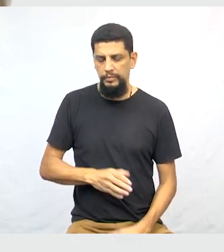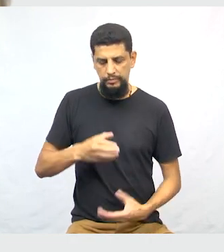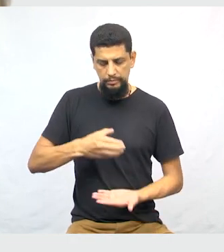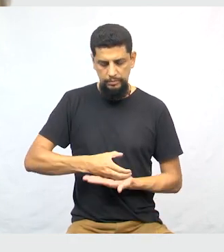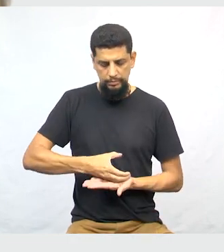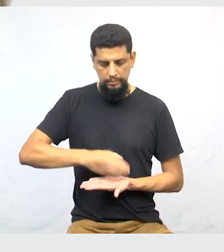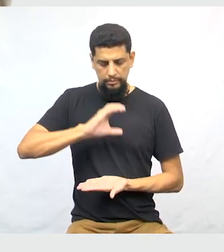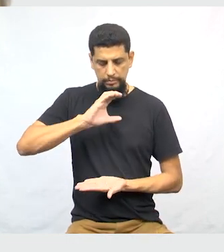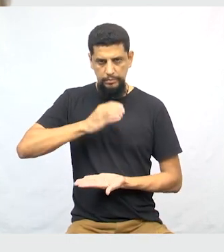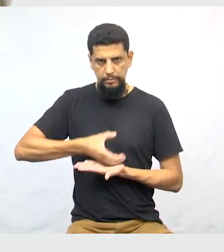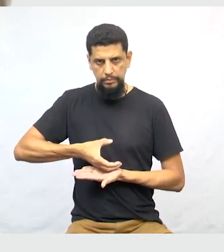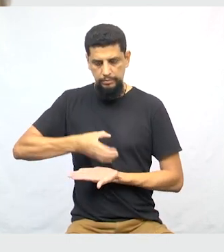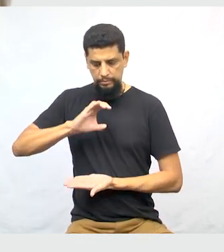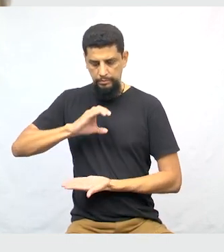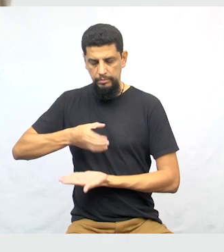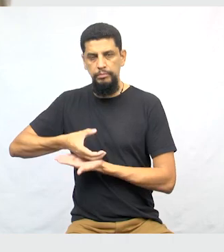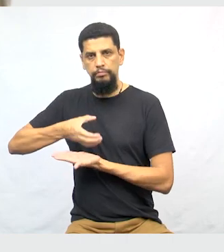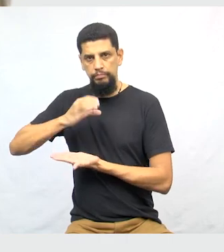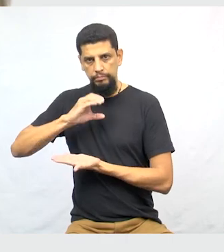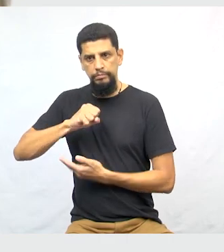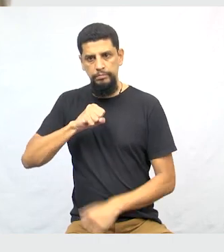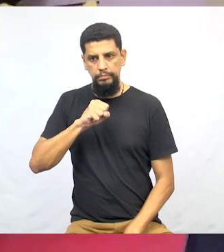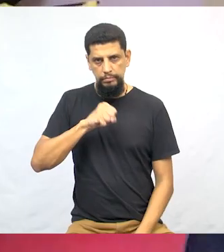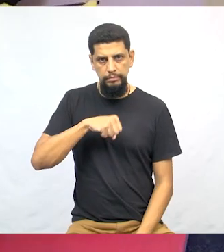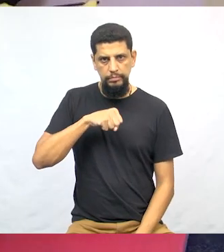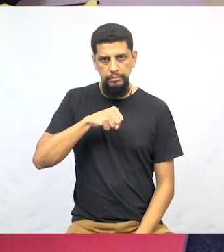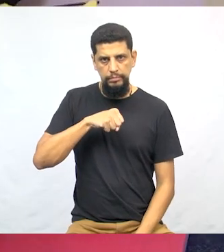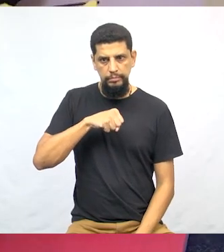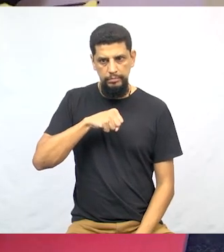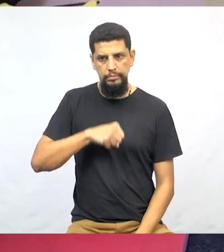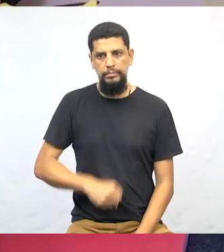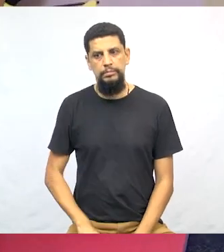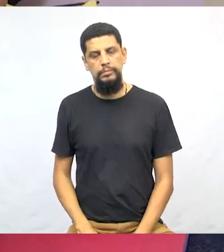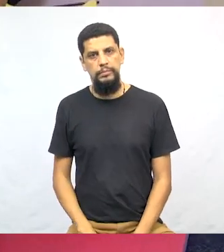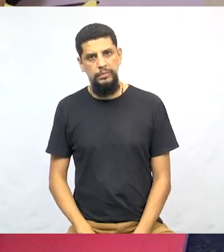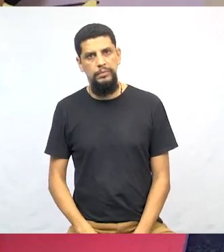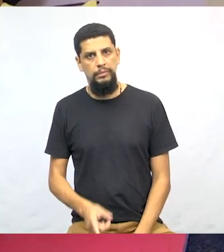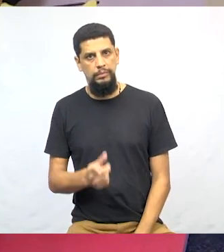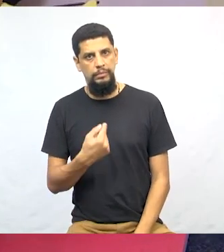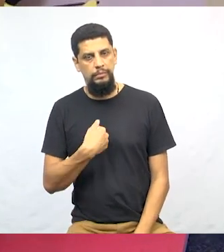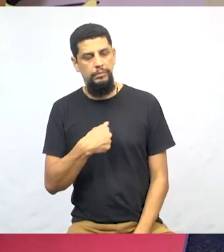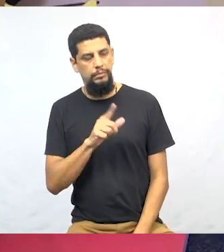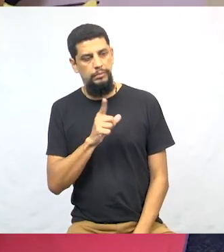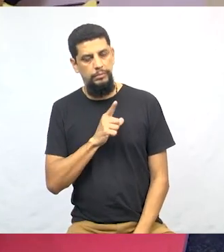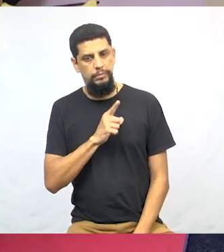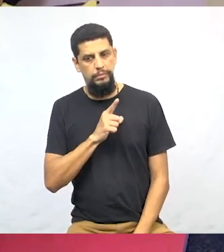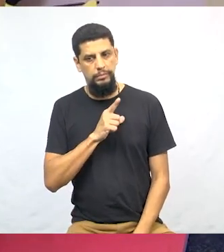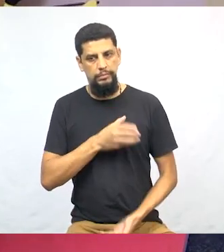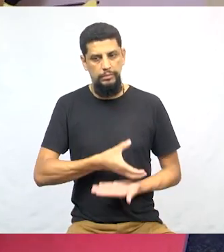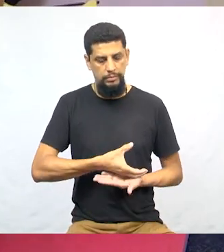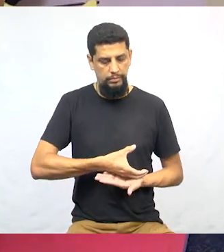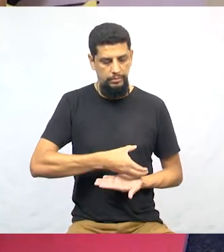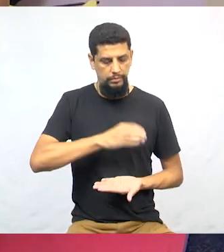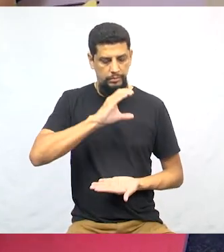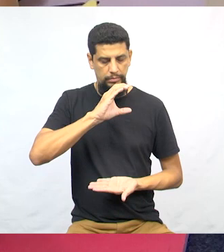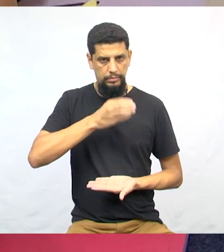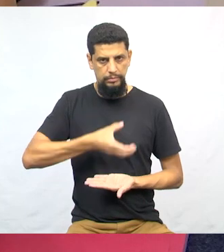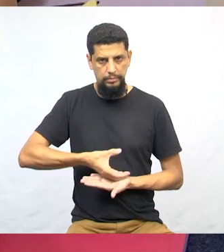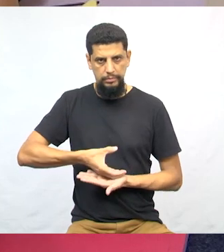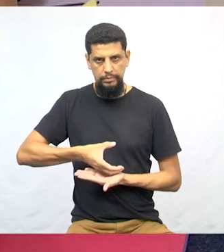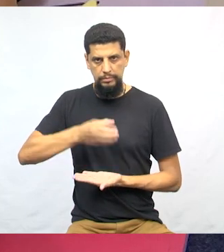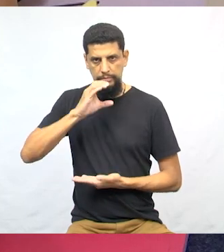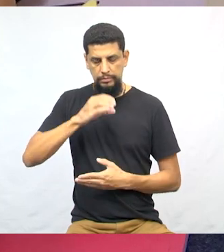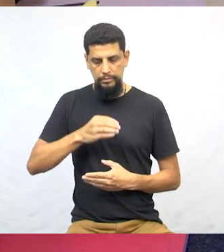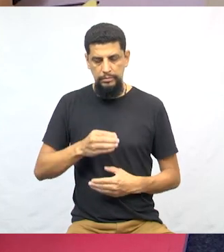São copos? São copos, eu trouxe eles aqui, ó. Tem um copo